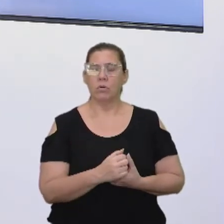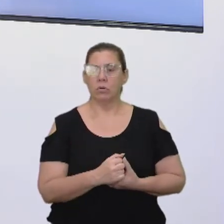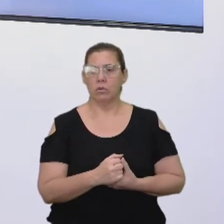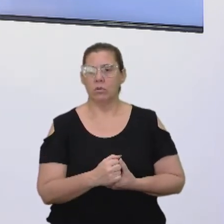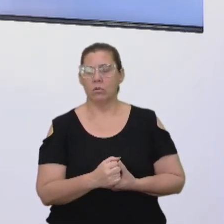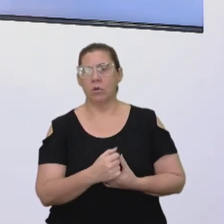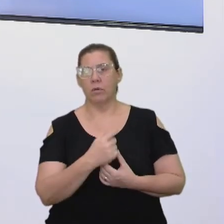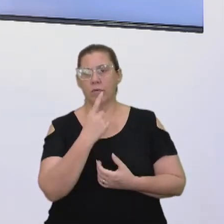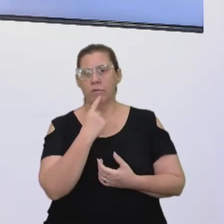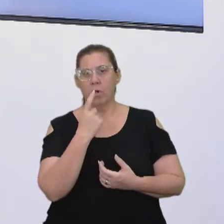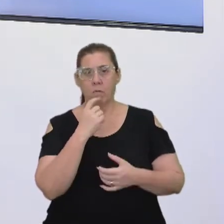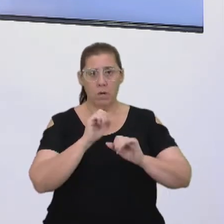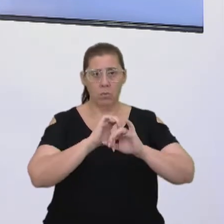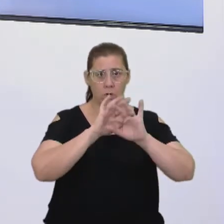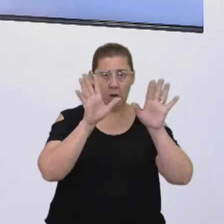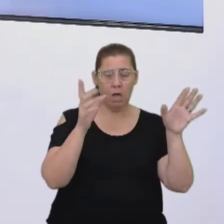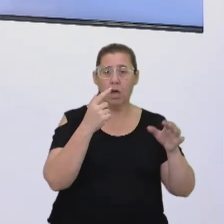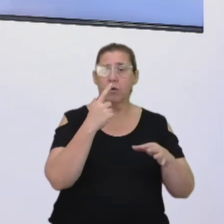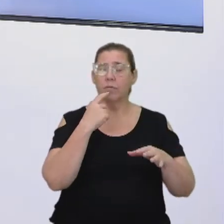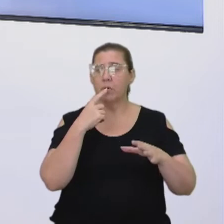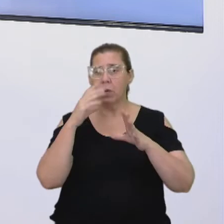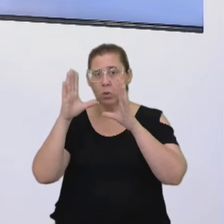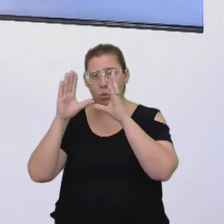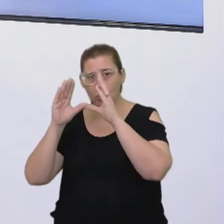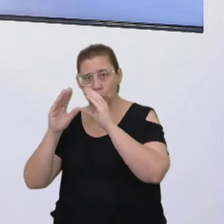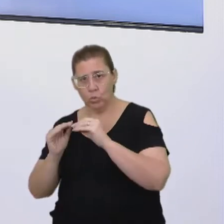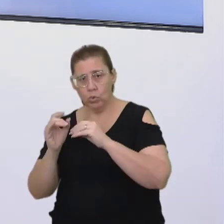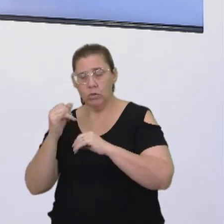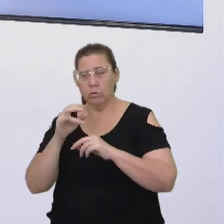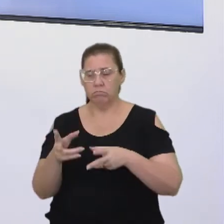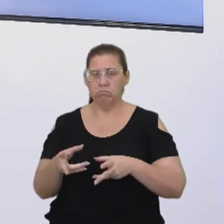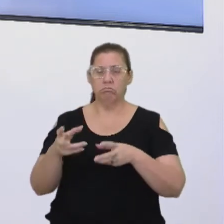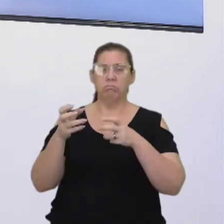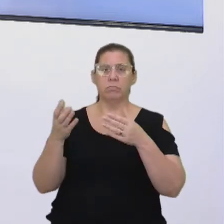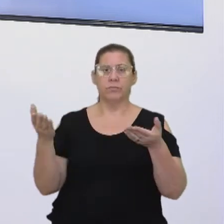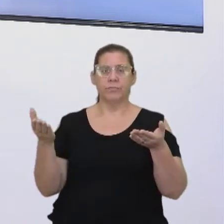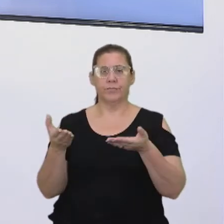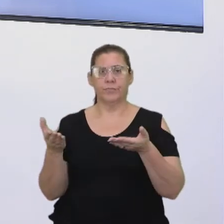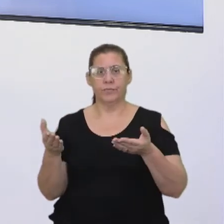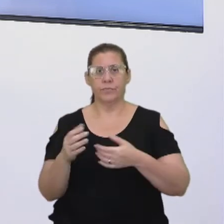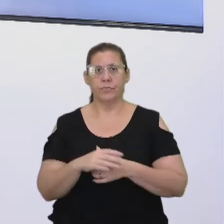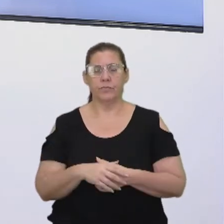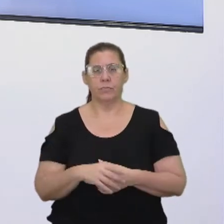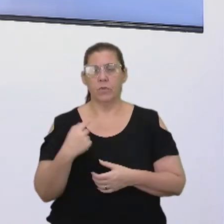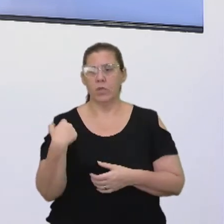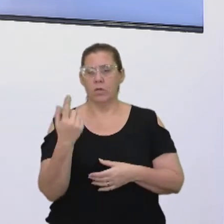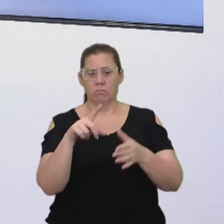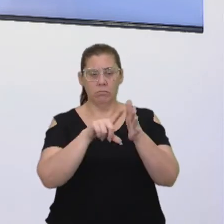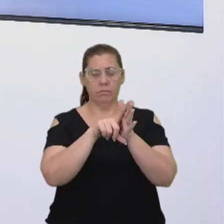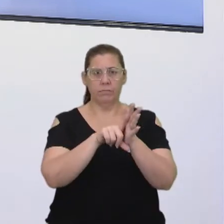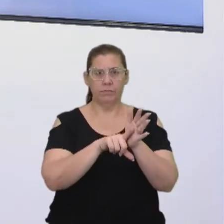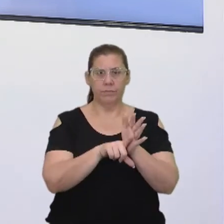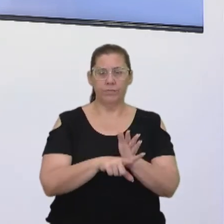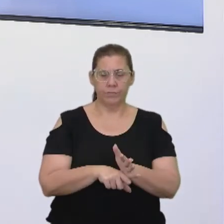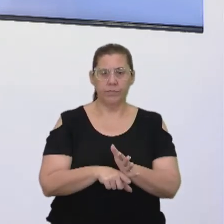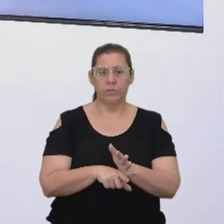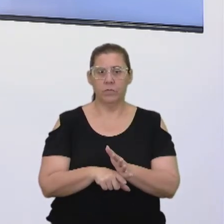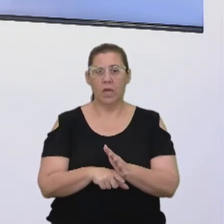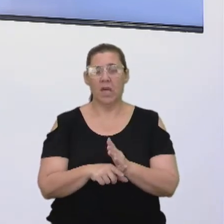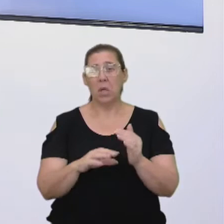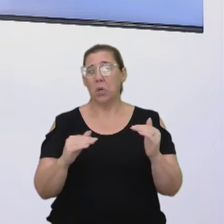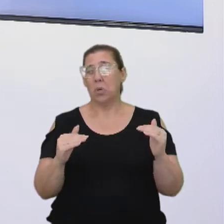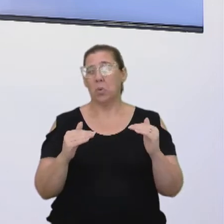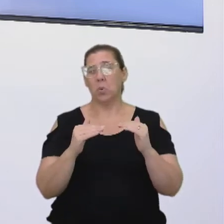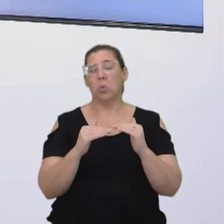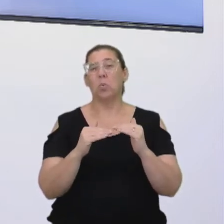do vermelho mais claro ao vermelho mais escuro. Se a gente for olhar, hoje, o nosso índice lá do mapa da fome tá igualzinho